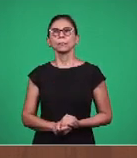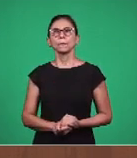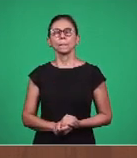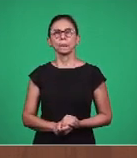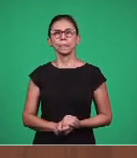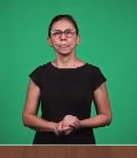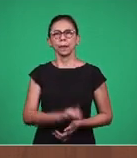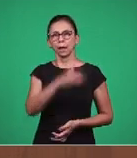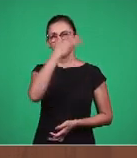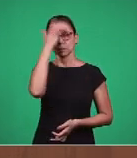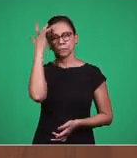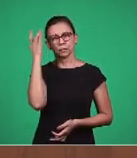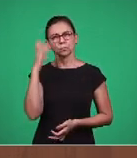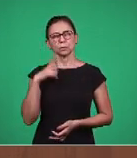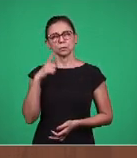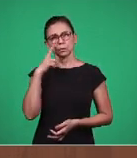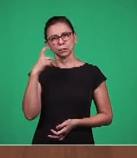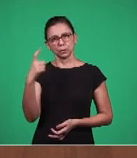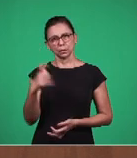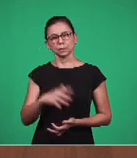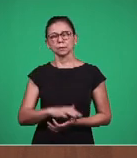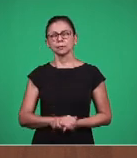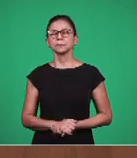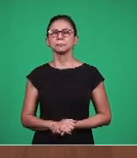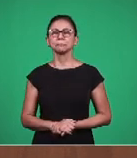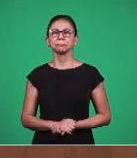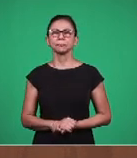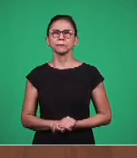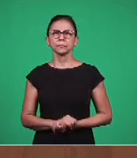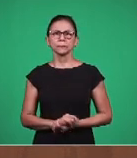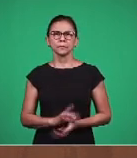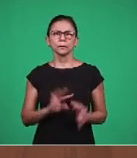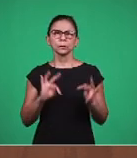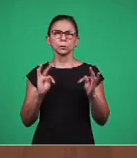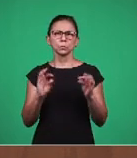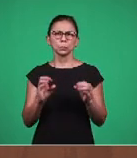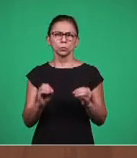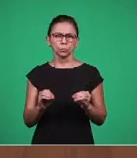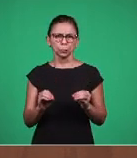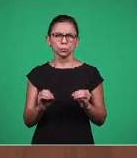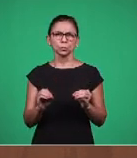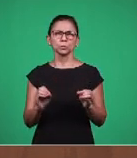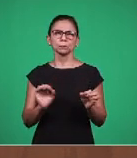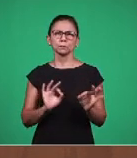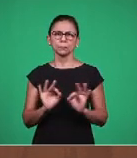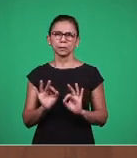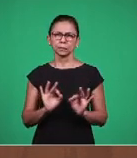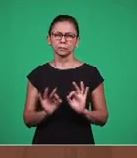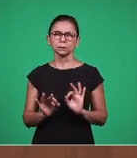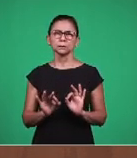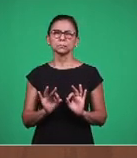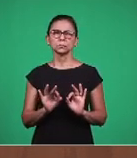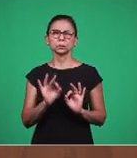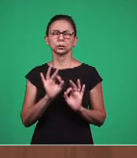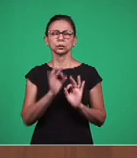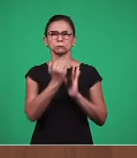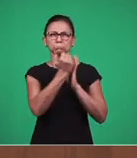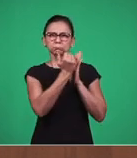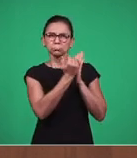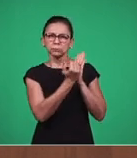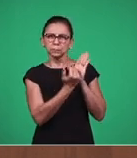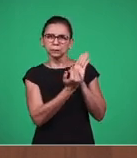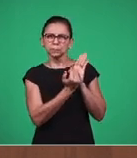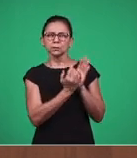ouvir. Tudo está sendo preparado para esse grito, para esse momento